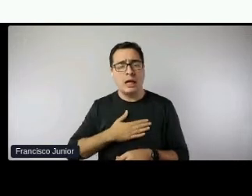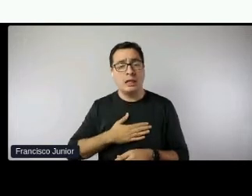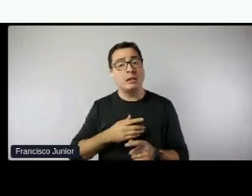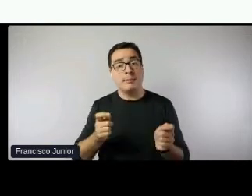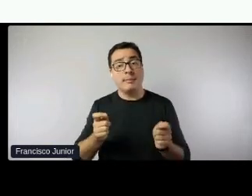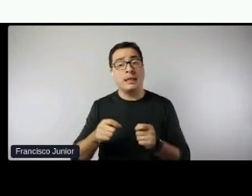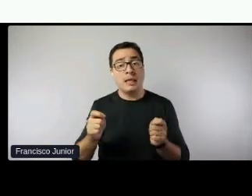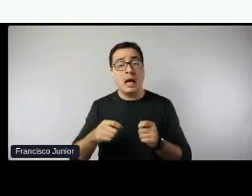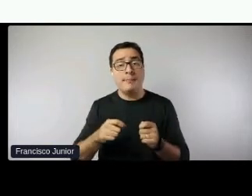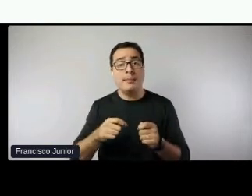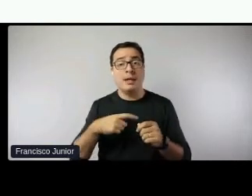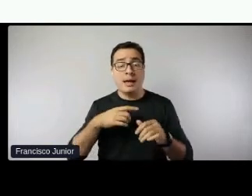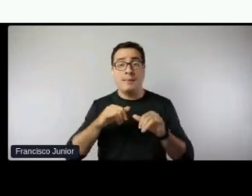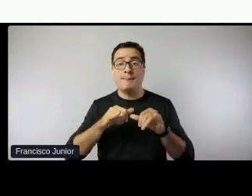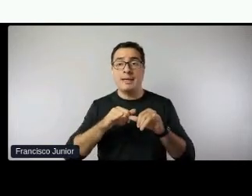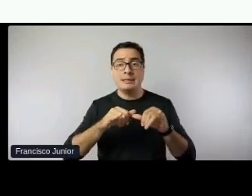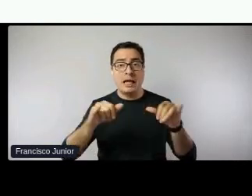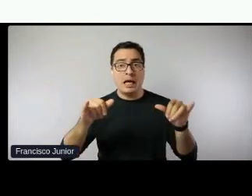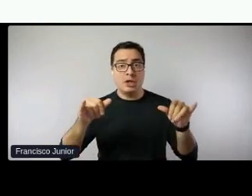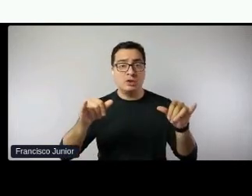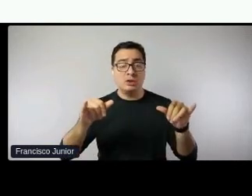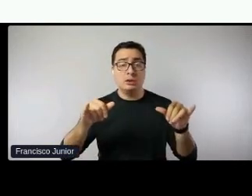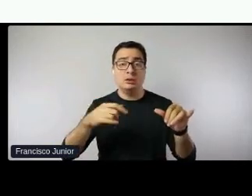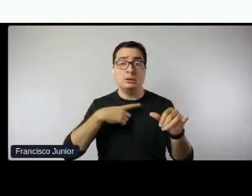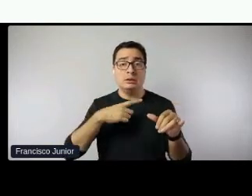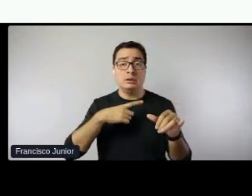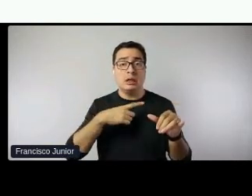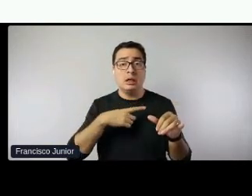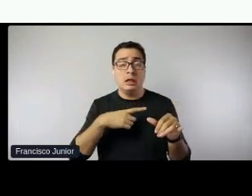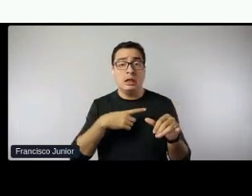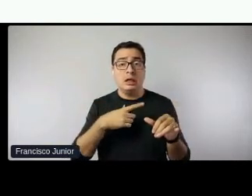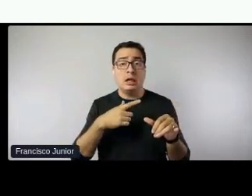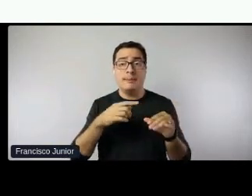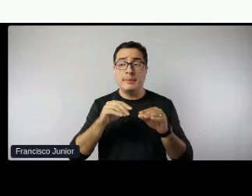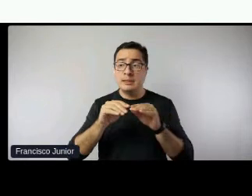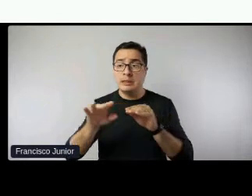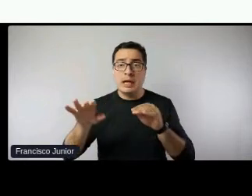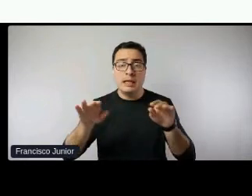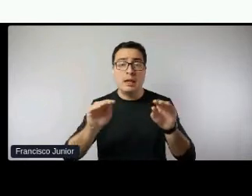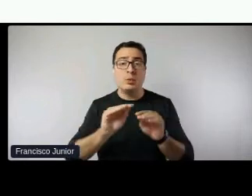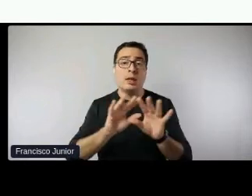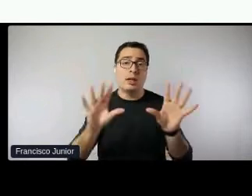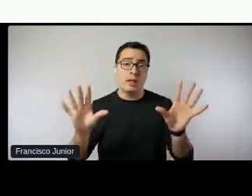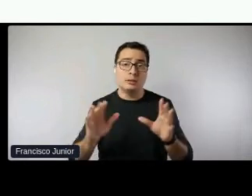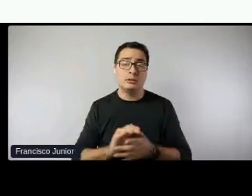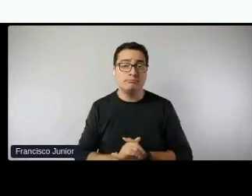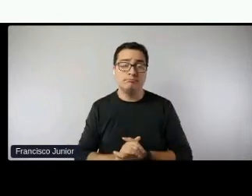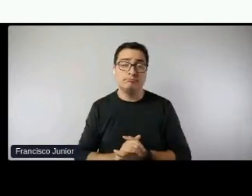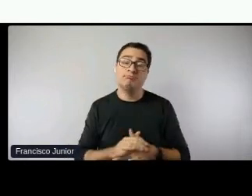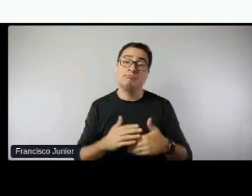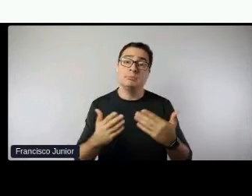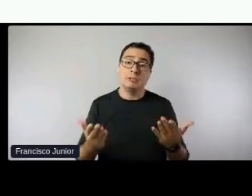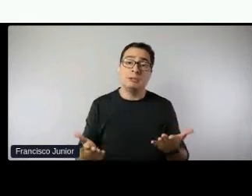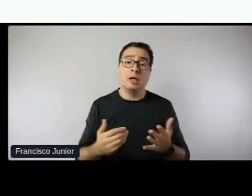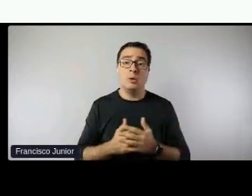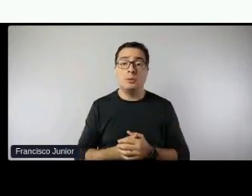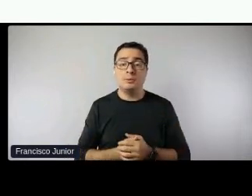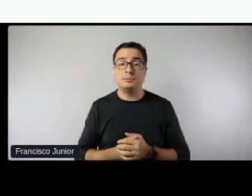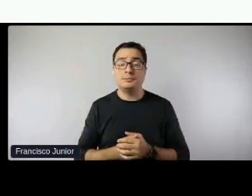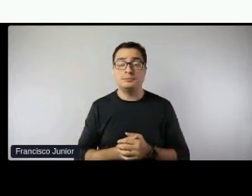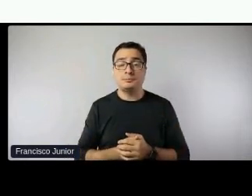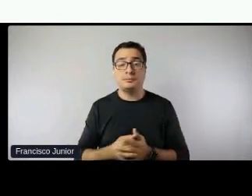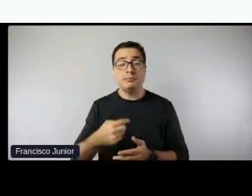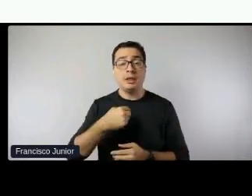que a mensagem seja passada com clareza, né? Então, eu